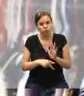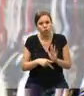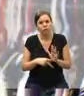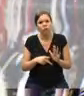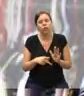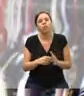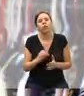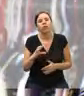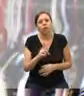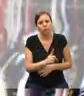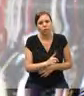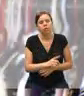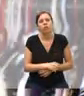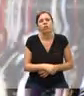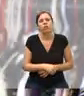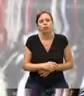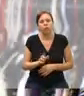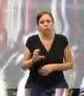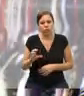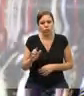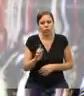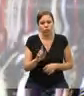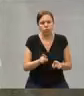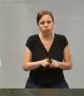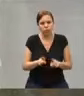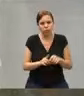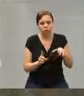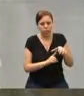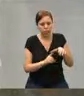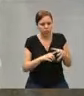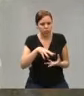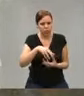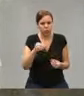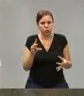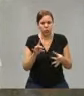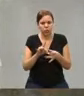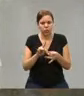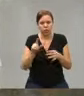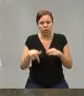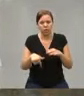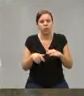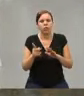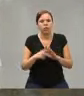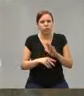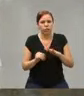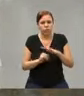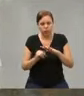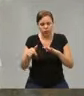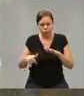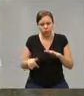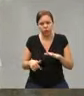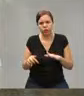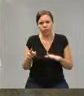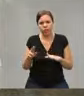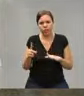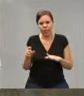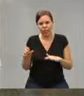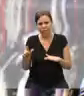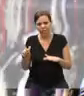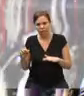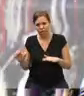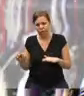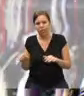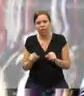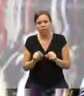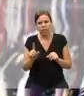Campo Grande, que é a Clínica da Alma, o projeto parceiro da Fraternidade. A Fraternidade ajuda a manter essa Clínica da Alma,